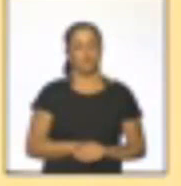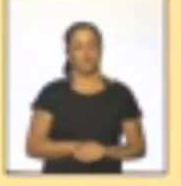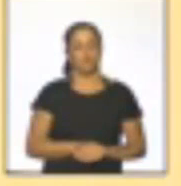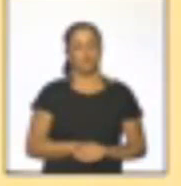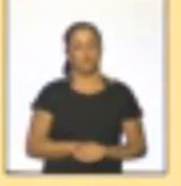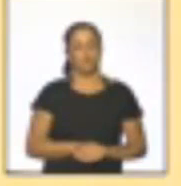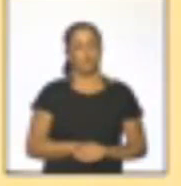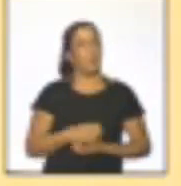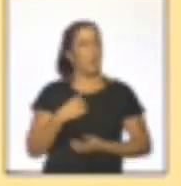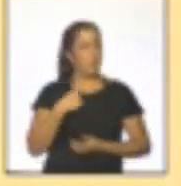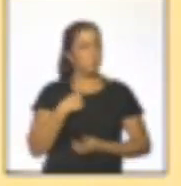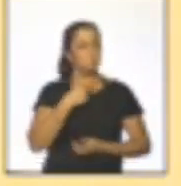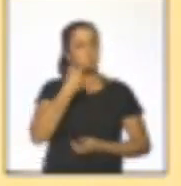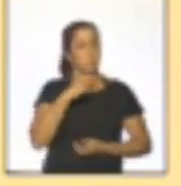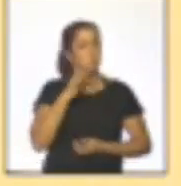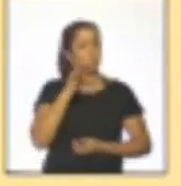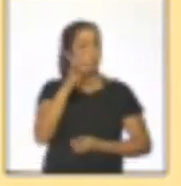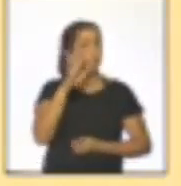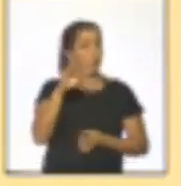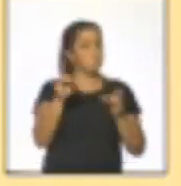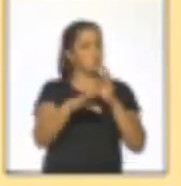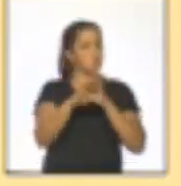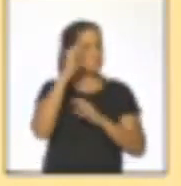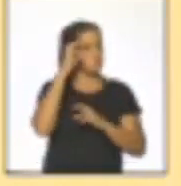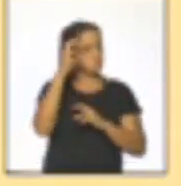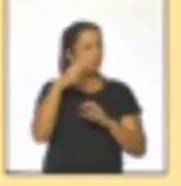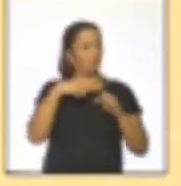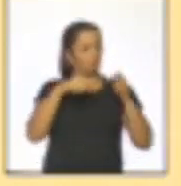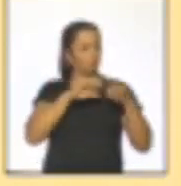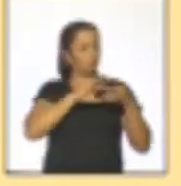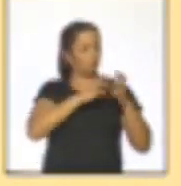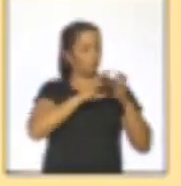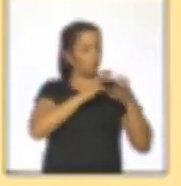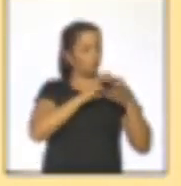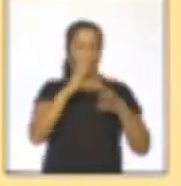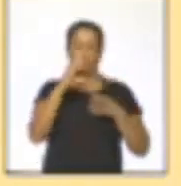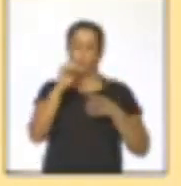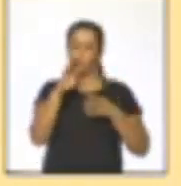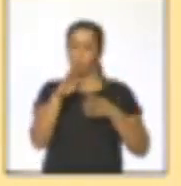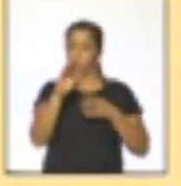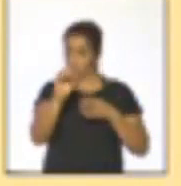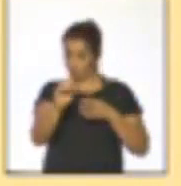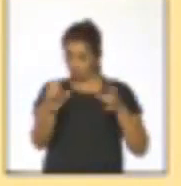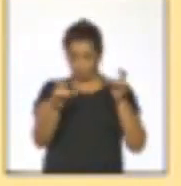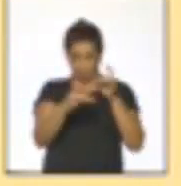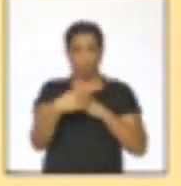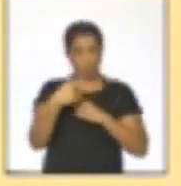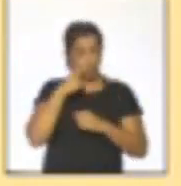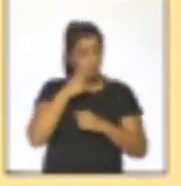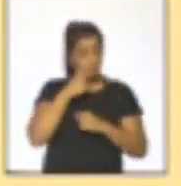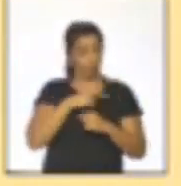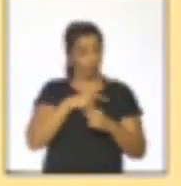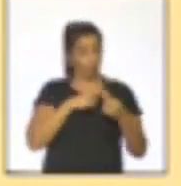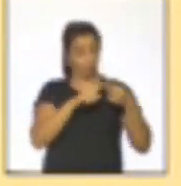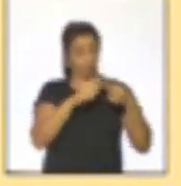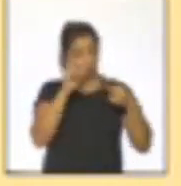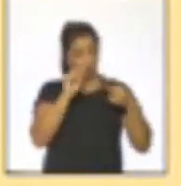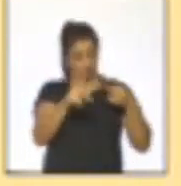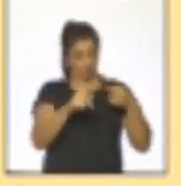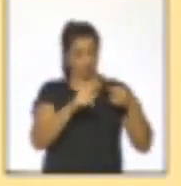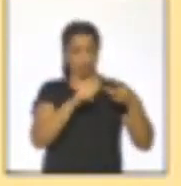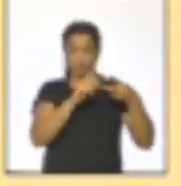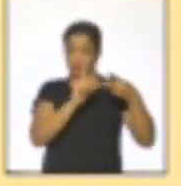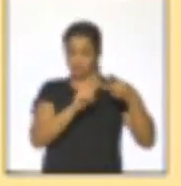viu? Primeira camada, ok. Segunda camada,